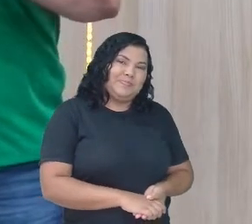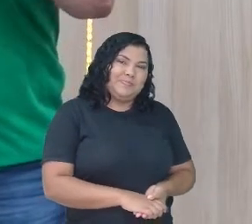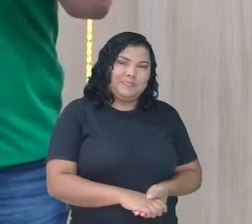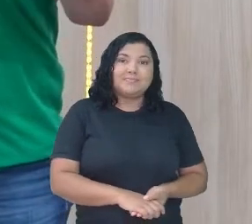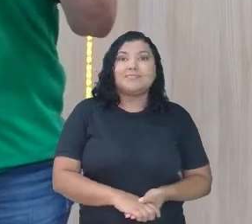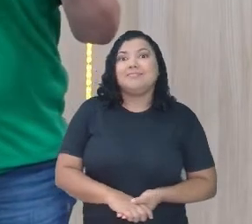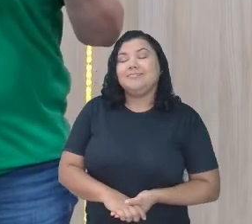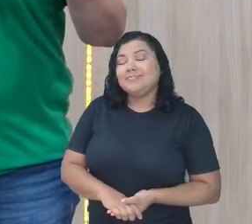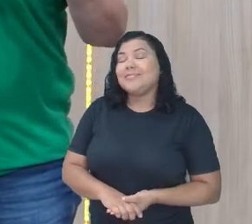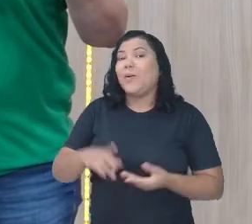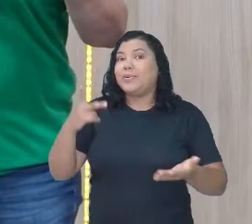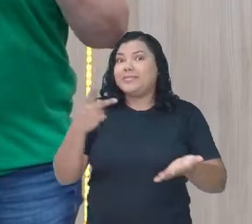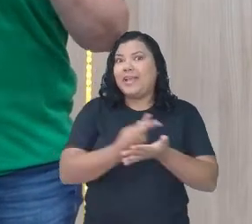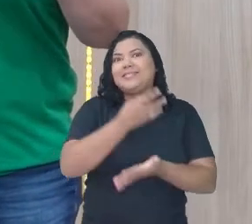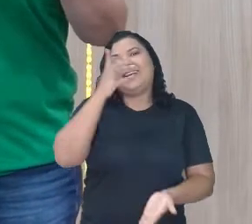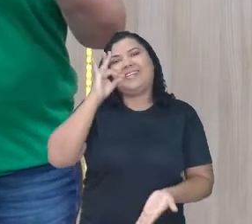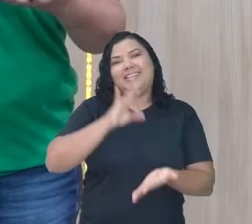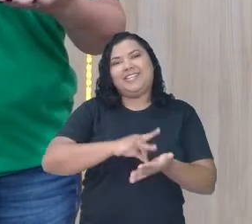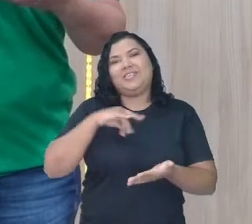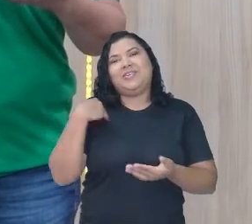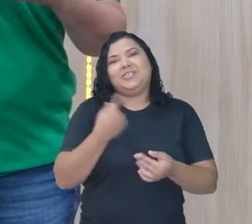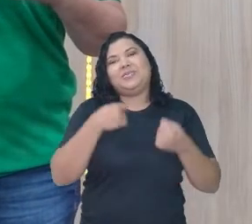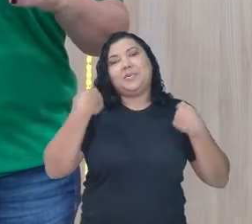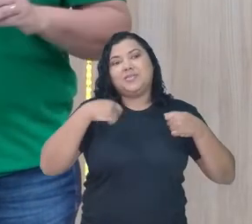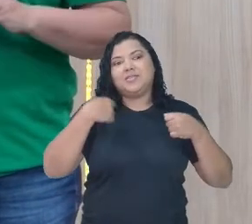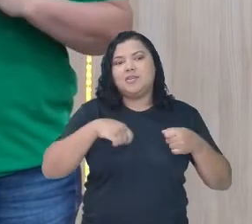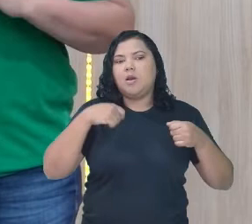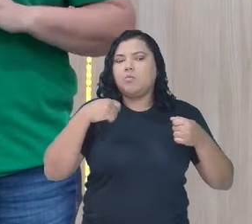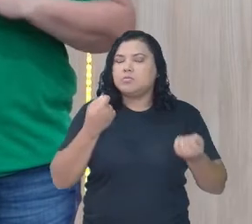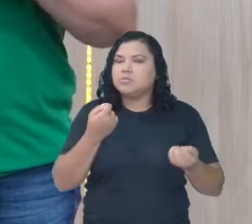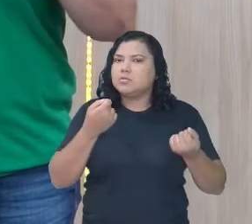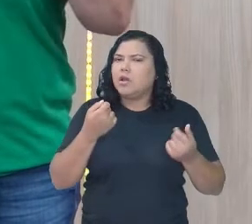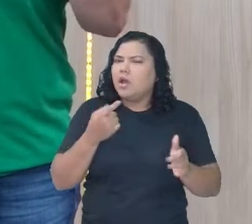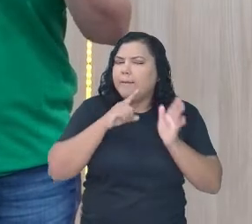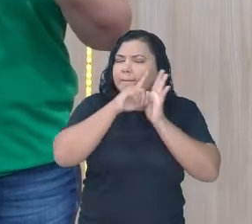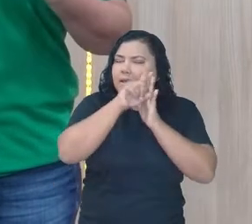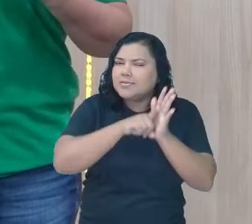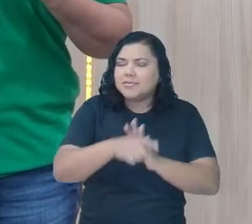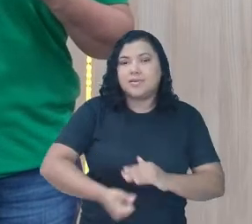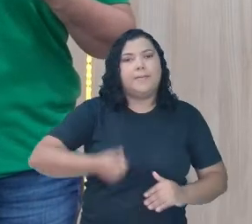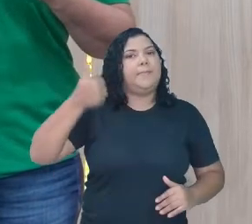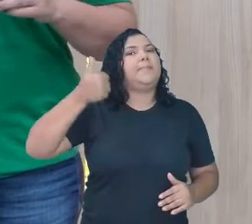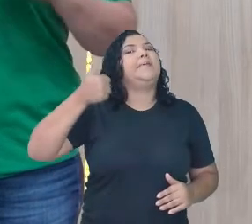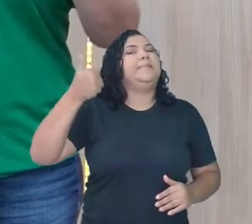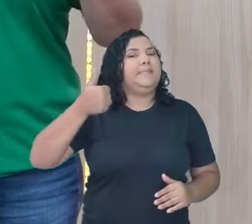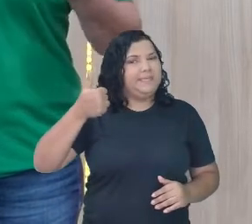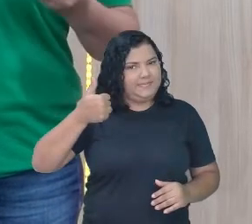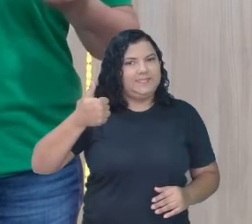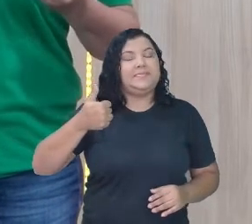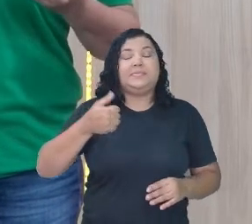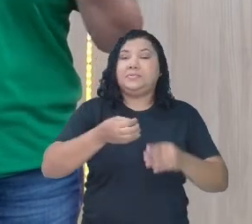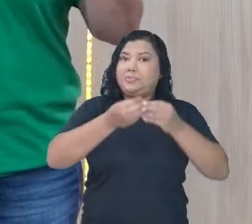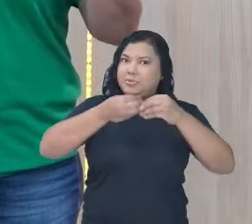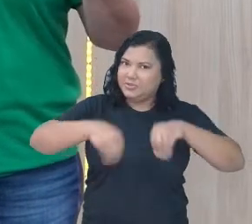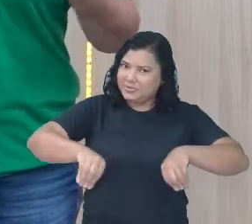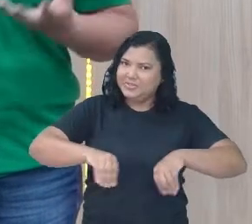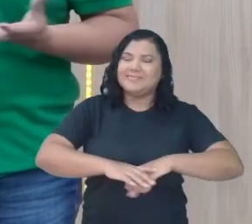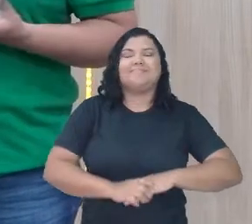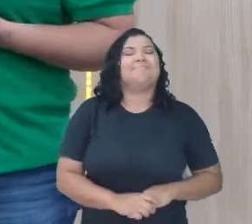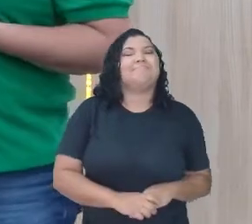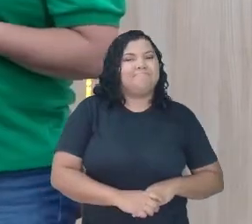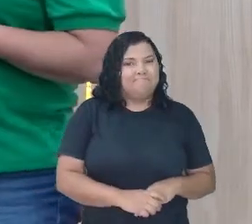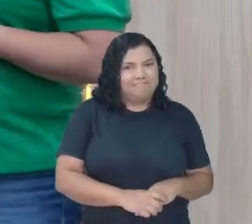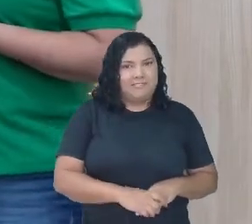a essa realidade. Então, temos que checar primeiro, não é? Para não estar causando estragos mais do que já se